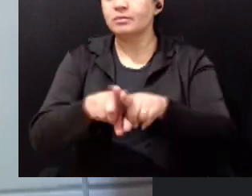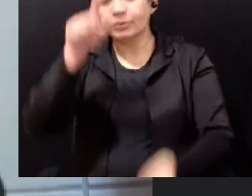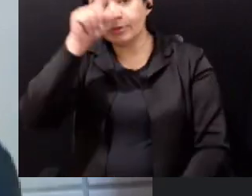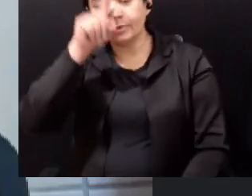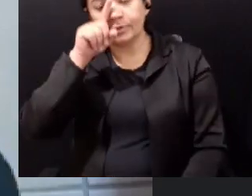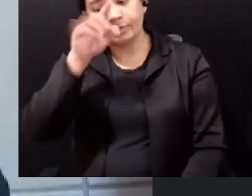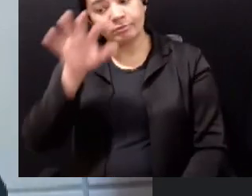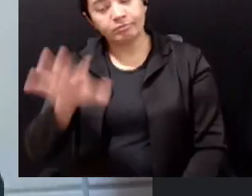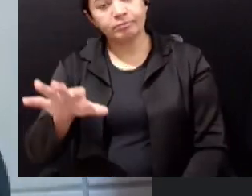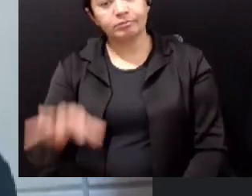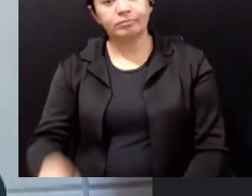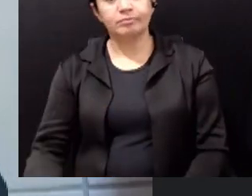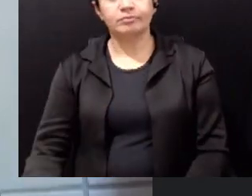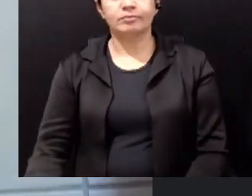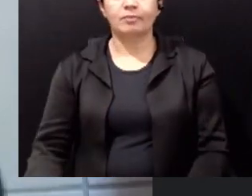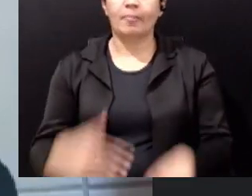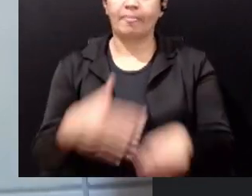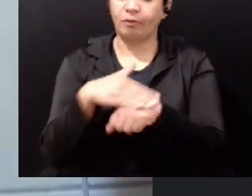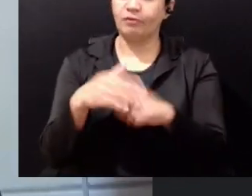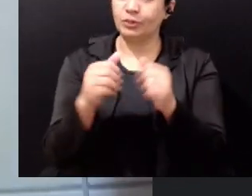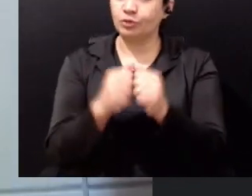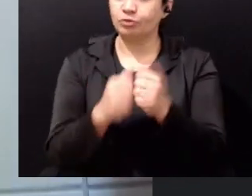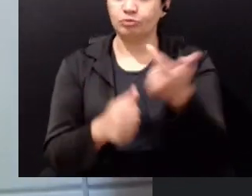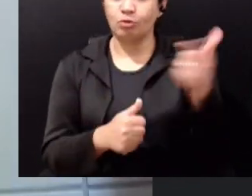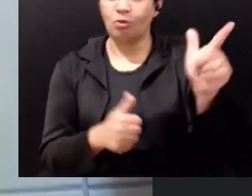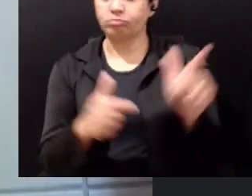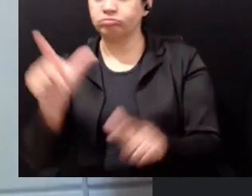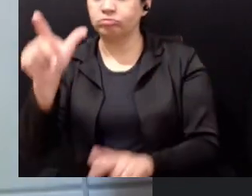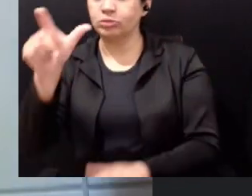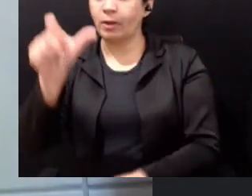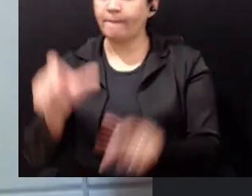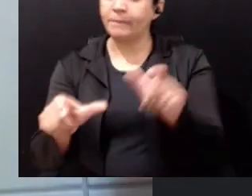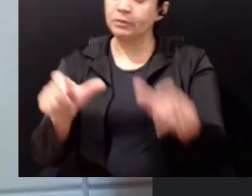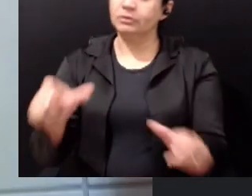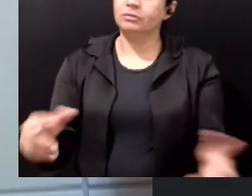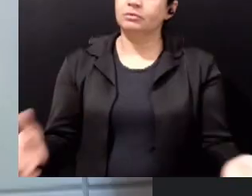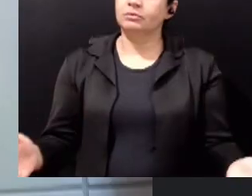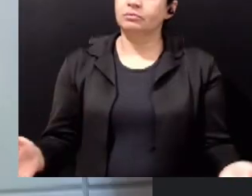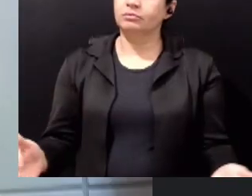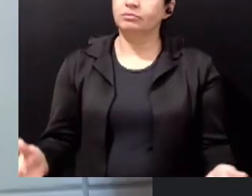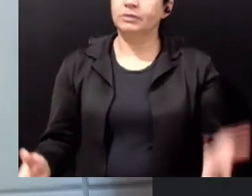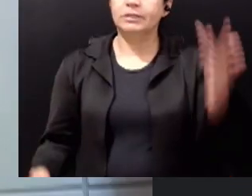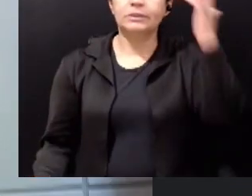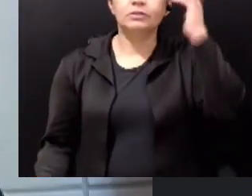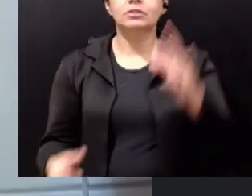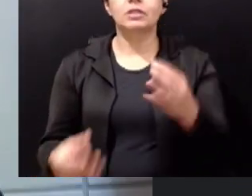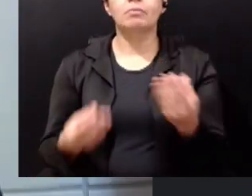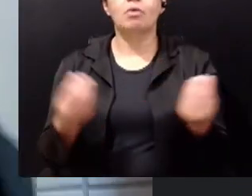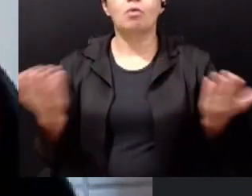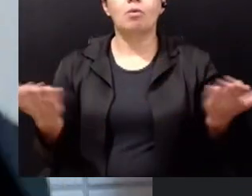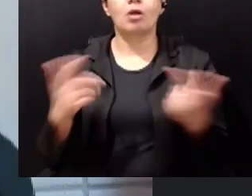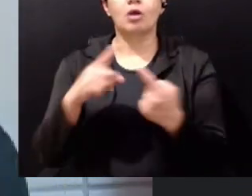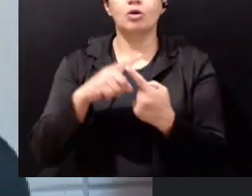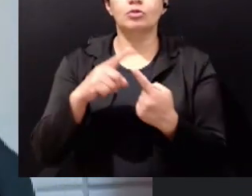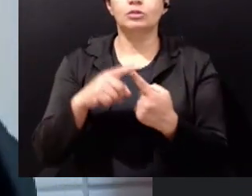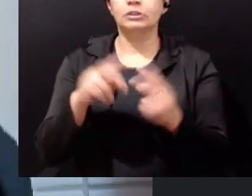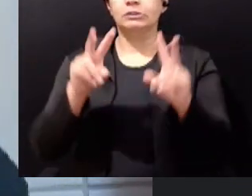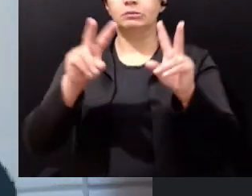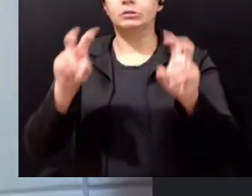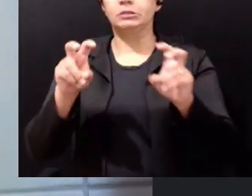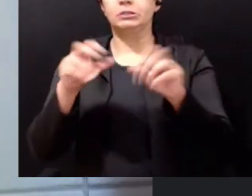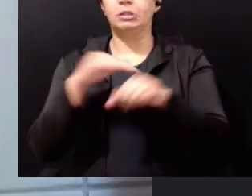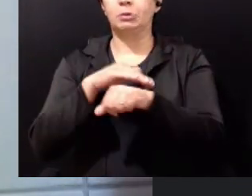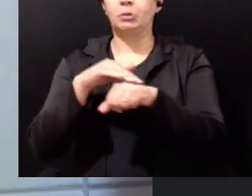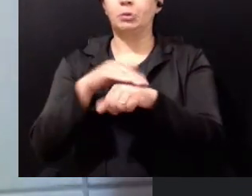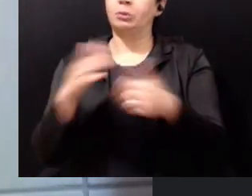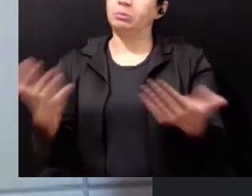de estar tendo conversas com outras pessoas, né, não saber que tipo de assunto que está sendo introduzido